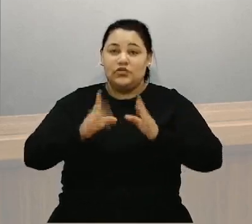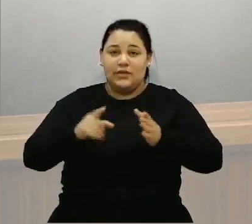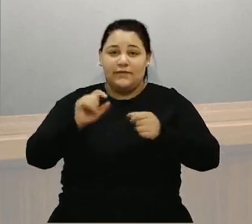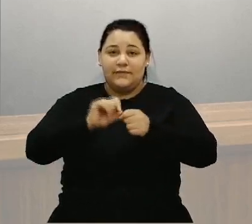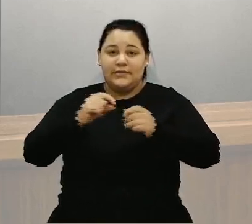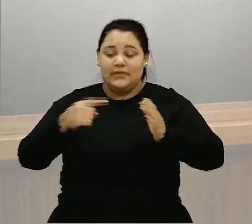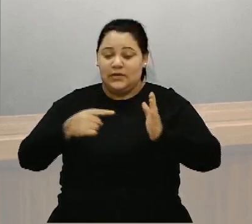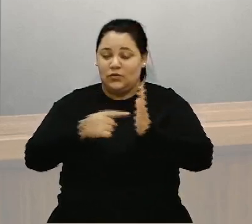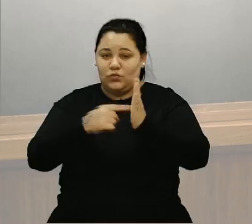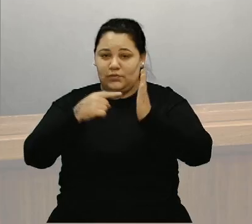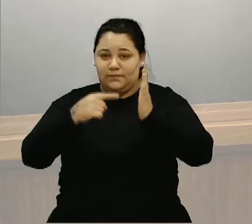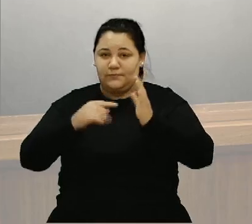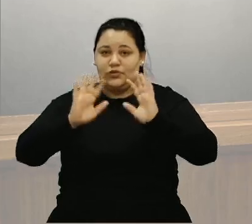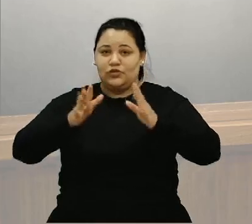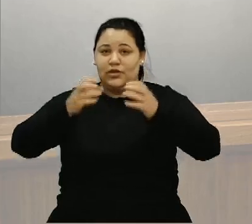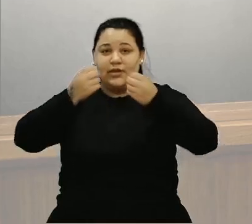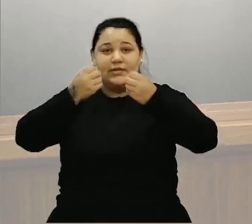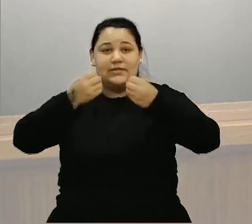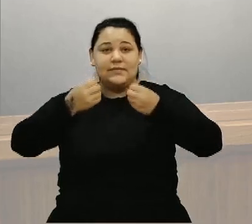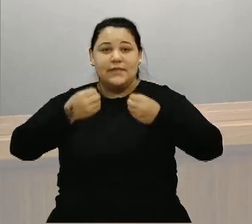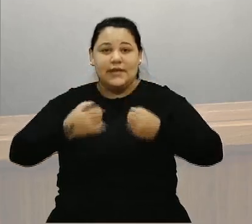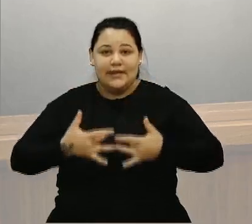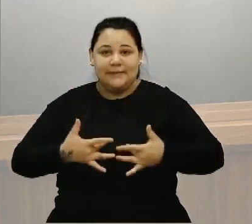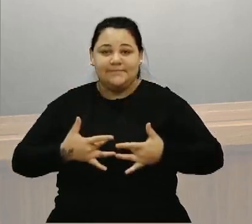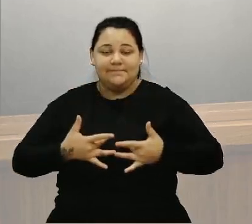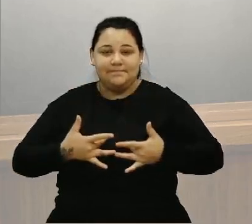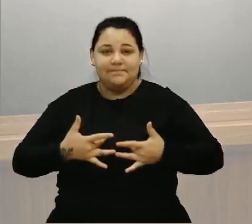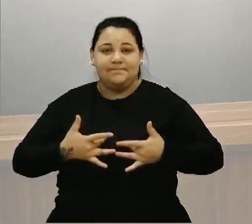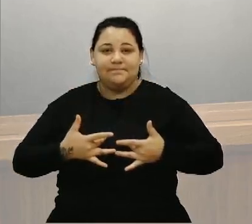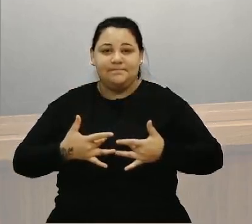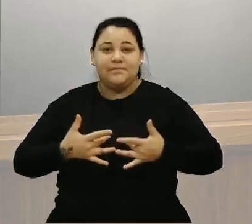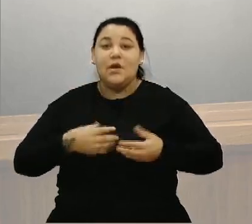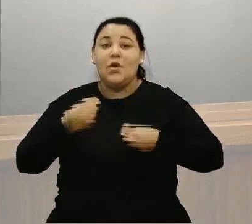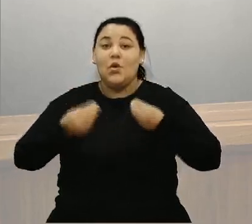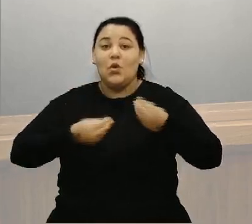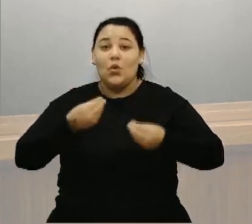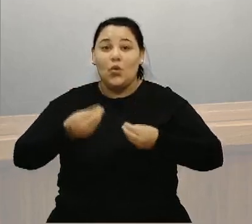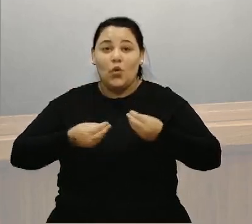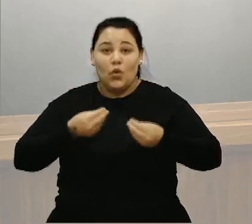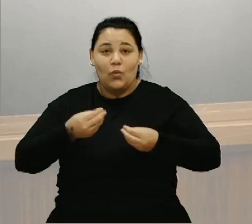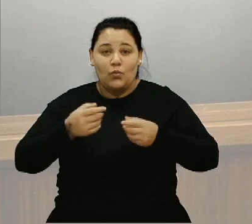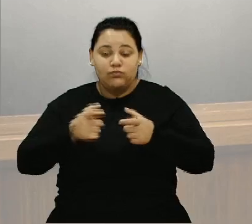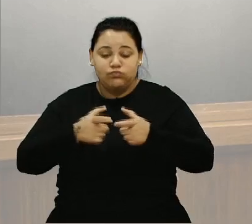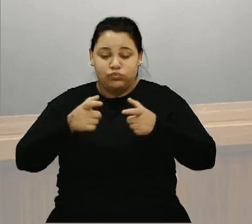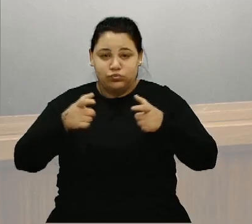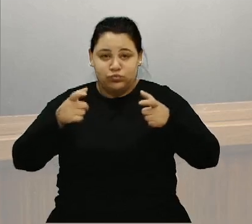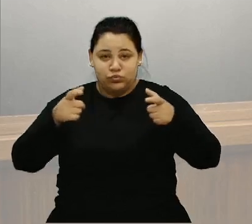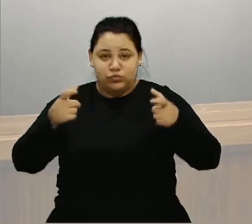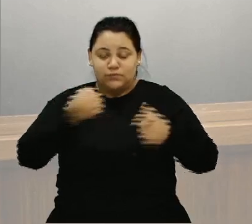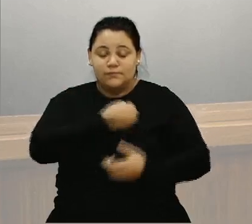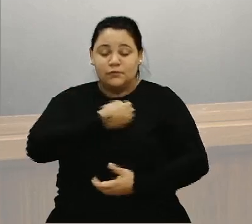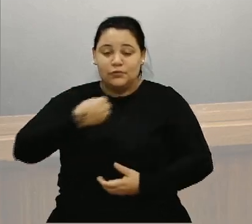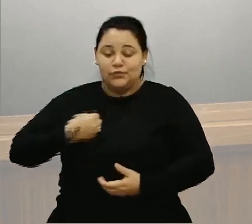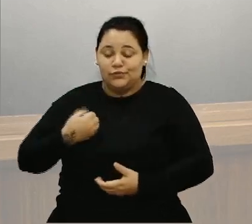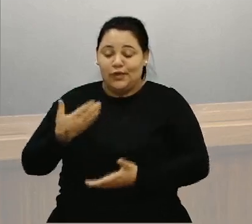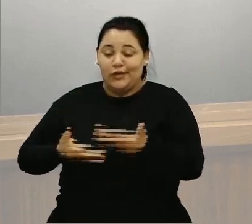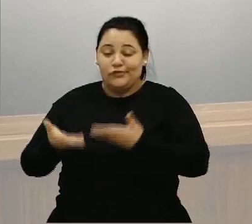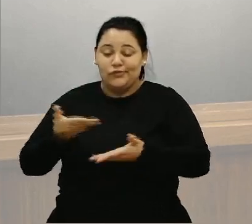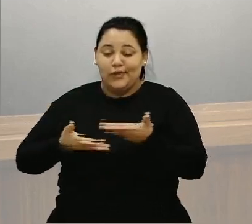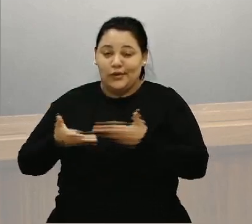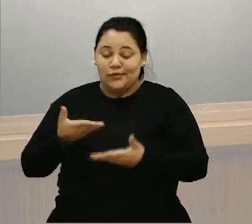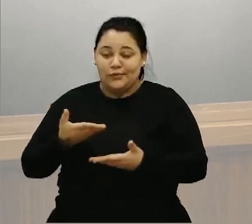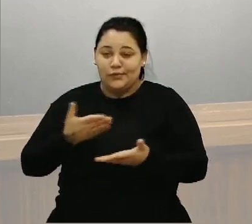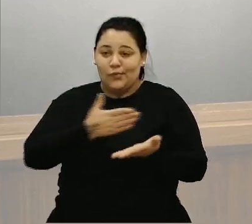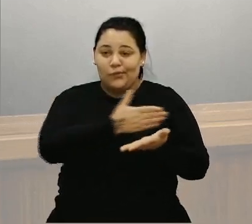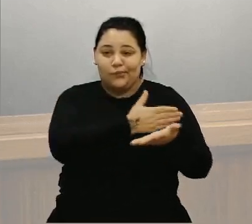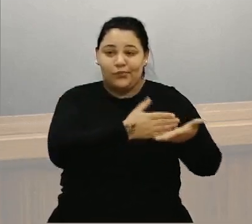já comentei aqui várias vezes o quanto aumentou o número de atendimentos desde 2019